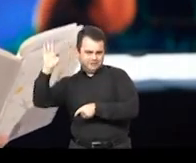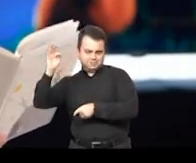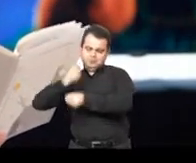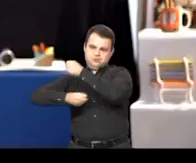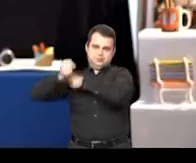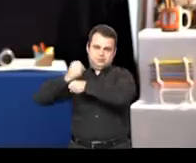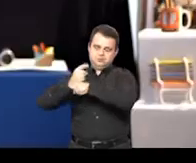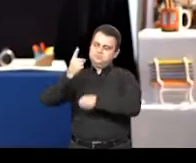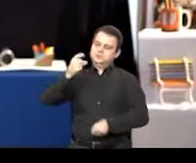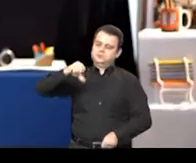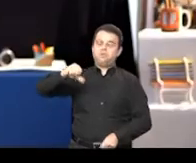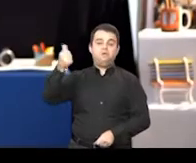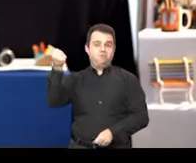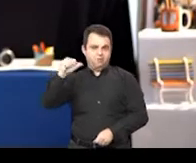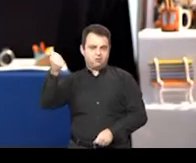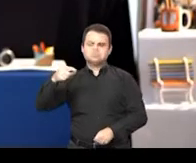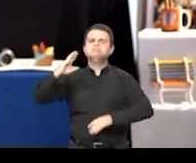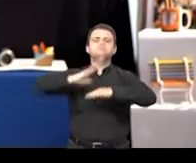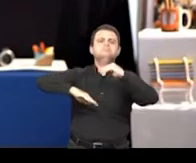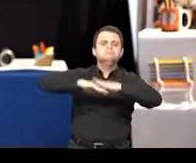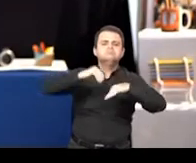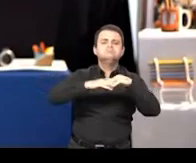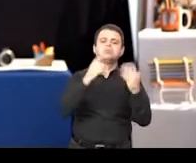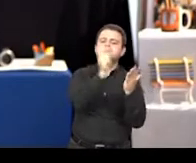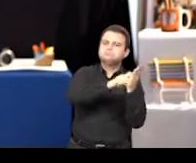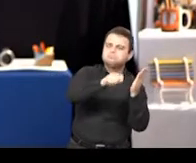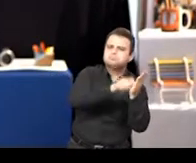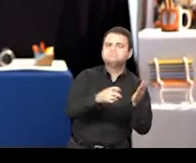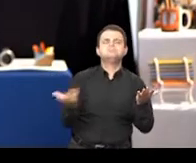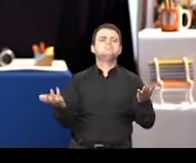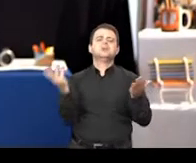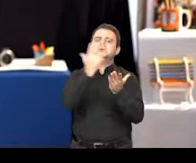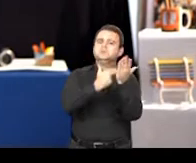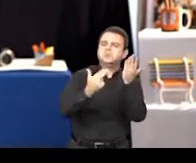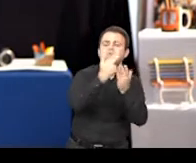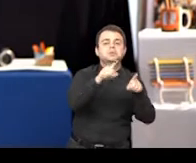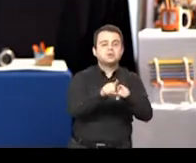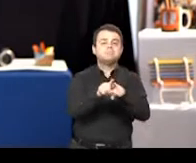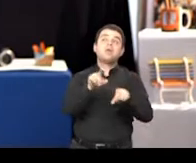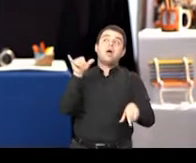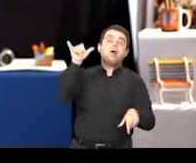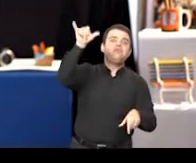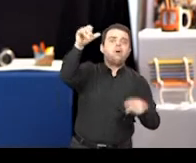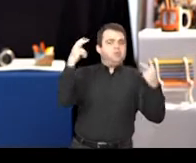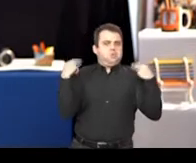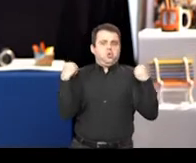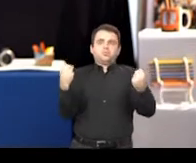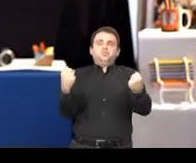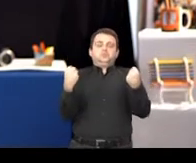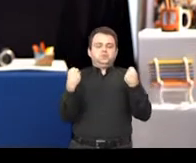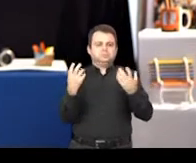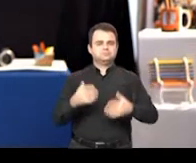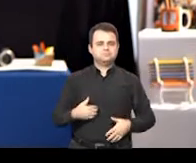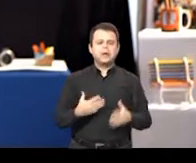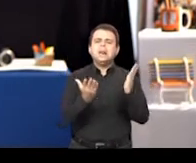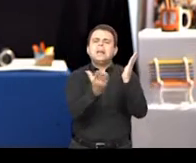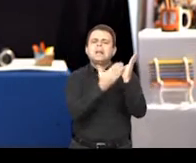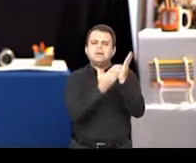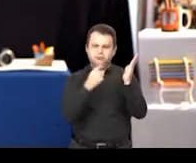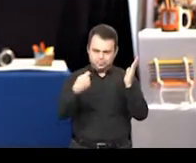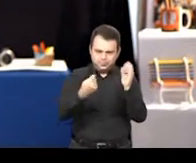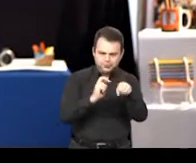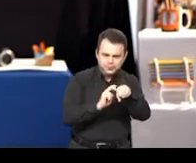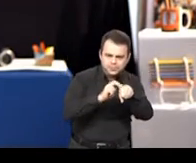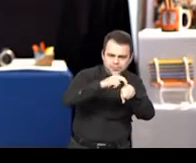França. Foi escritor, ilustrador e piloto. O Pequeno Príncipe pode parecer um livro simples,